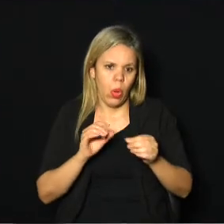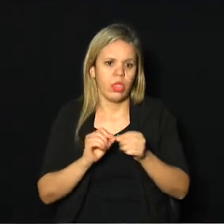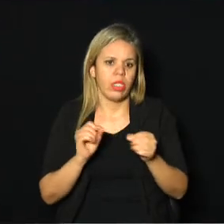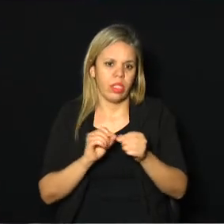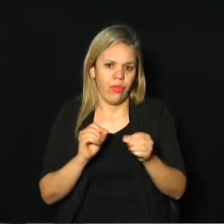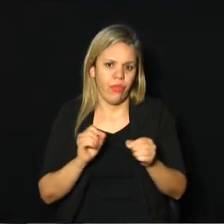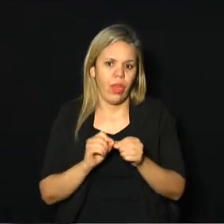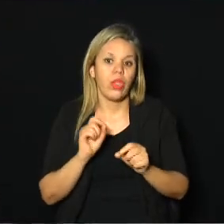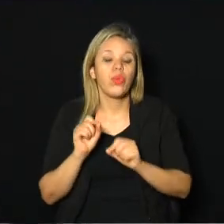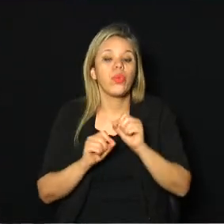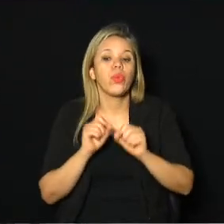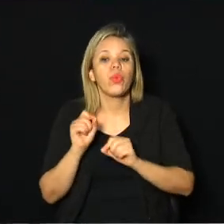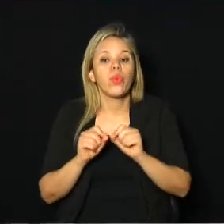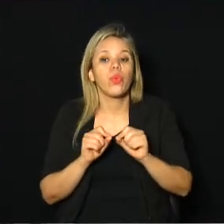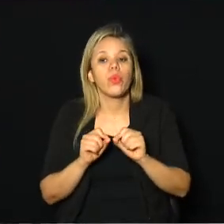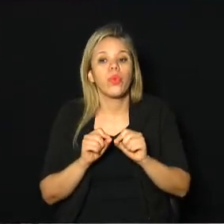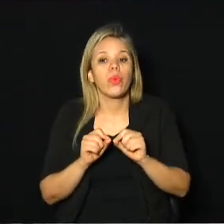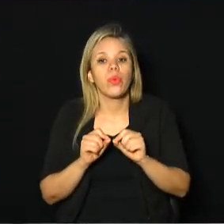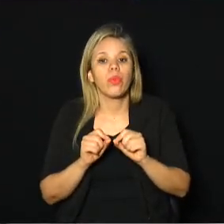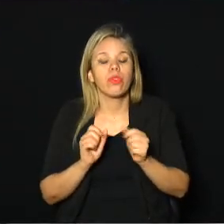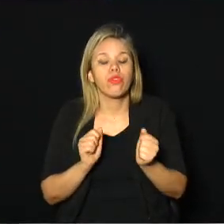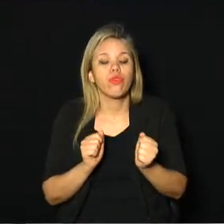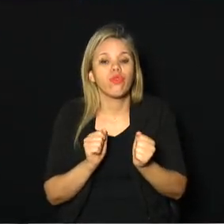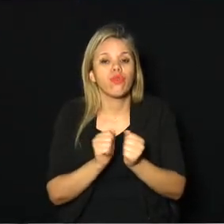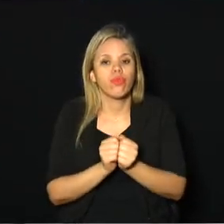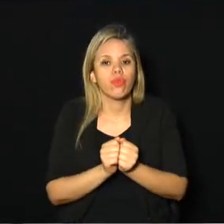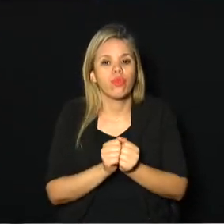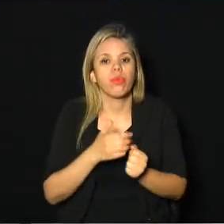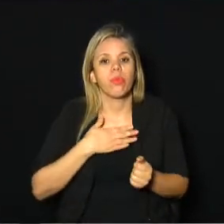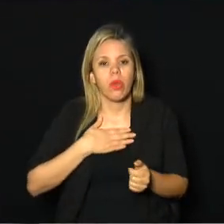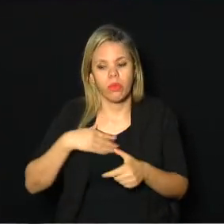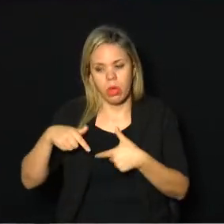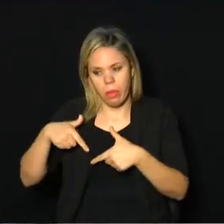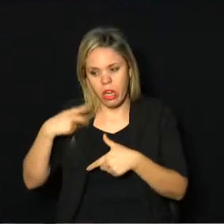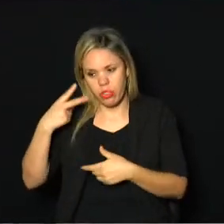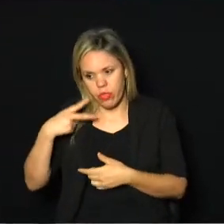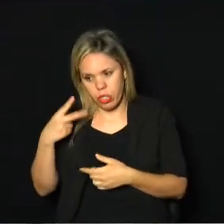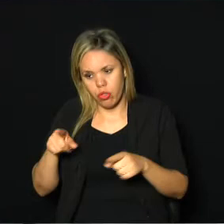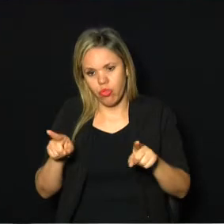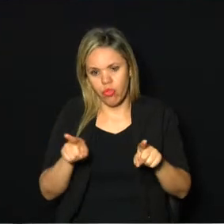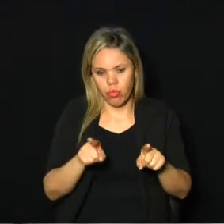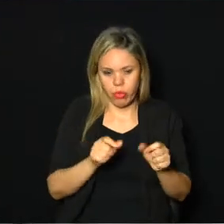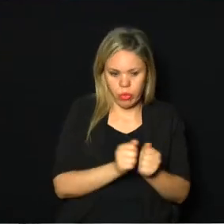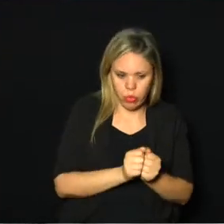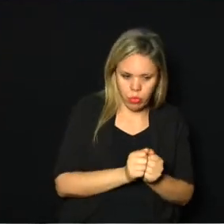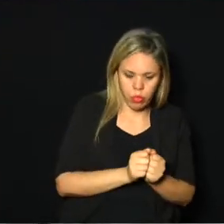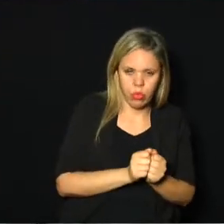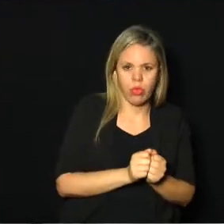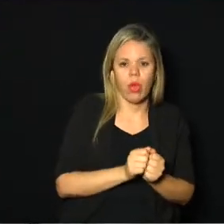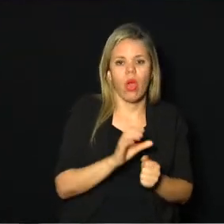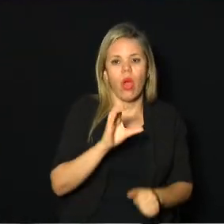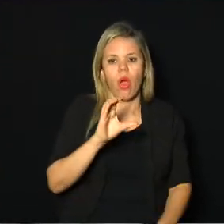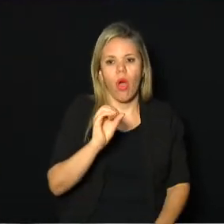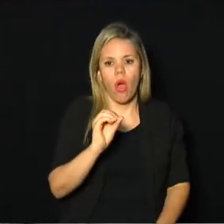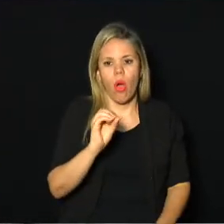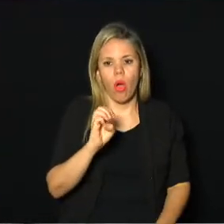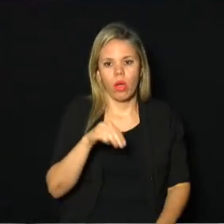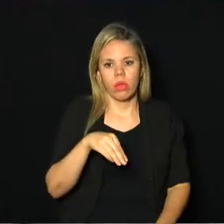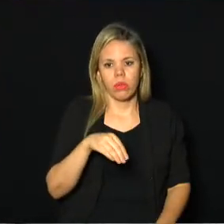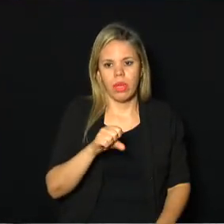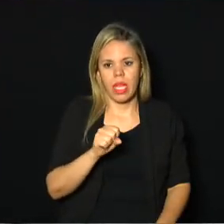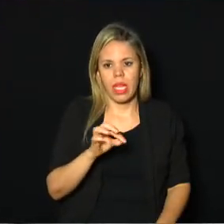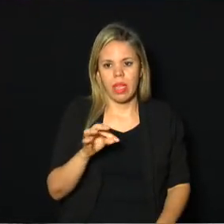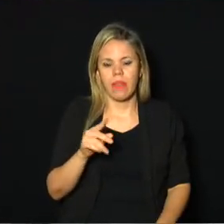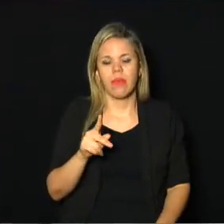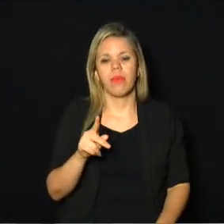né, com relação, junto, né, pelo meu mandato, junto com o COMESP, que é a Coordenadoria da Mulher em